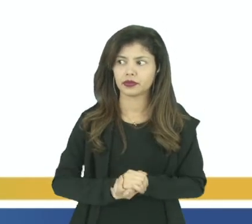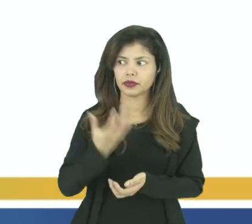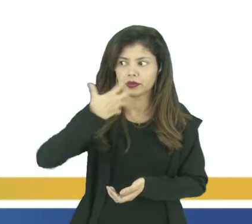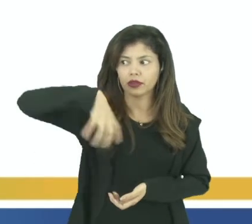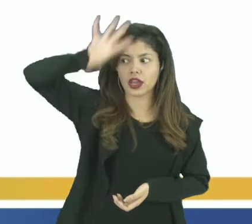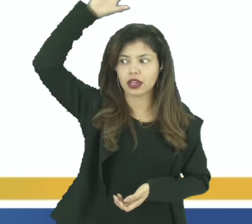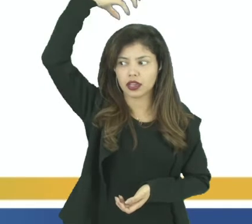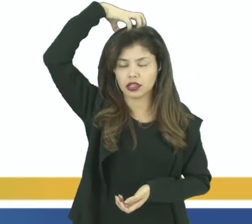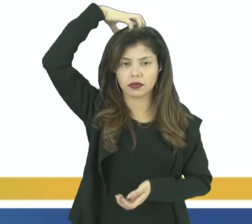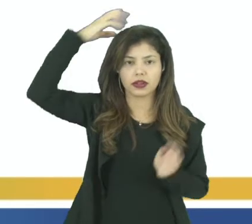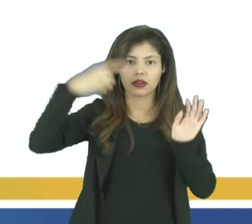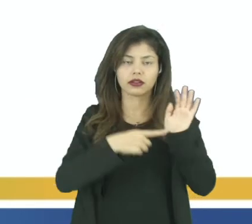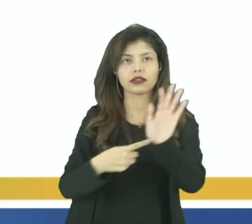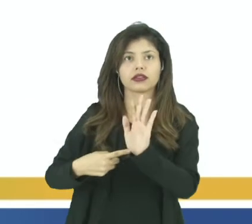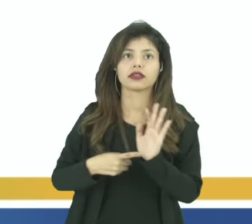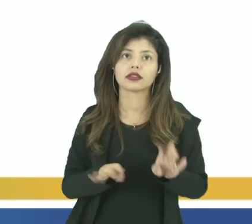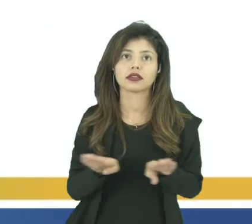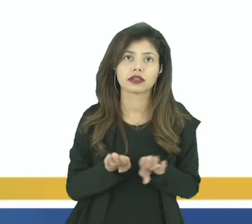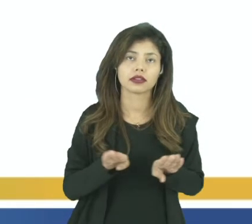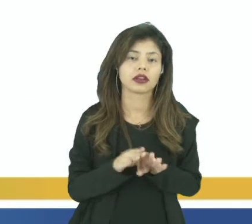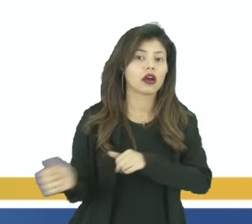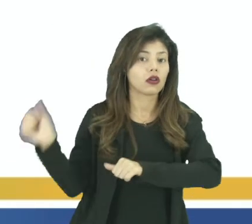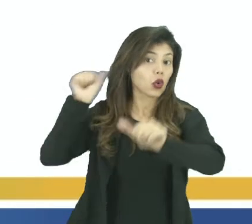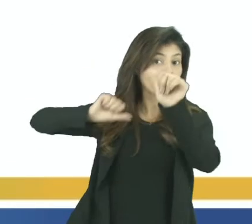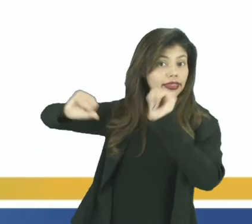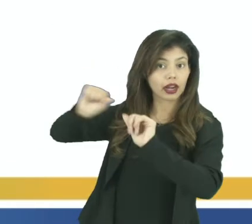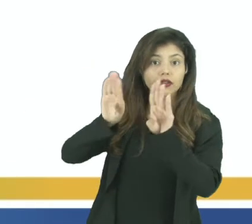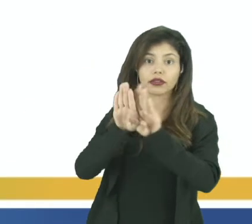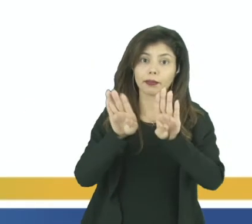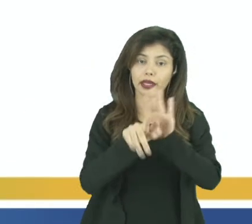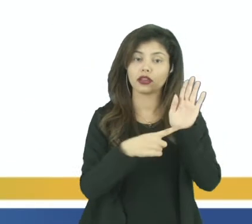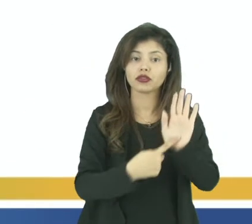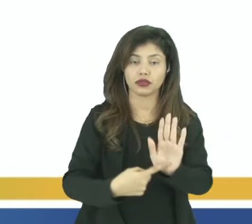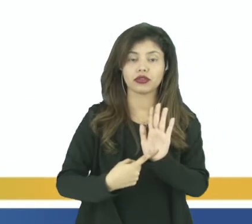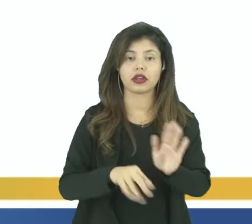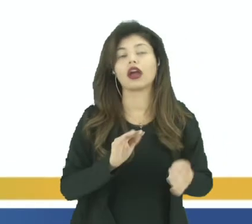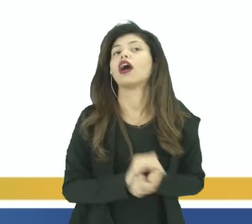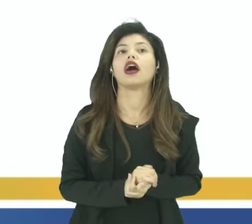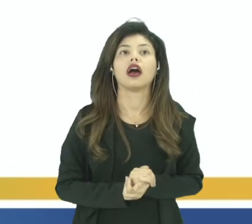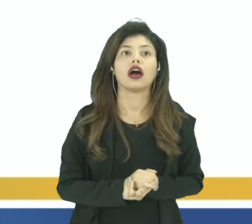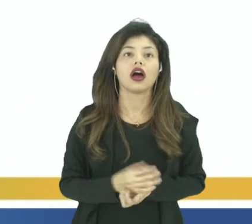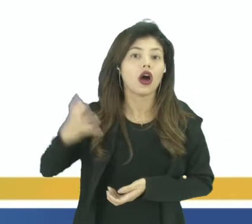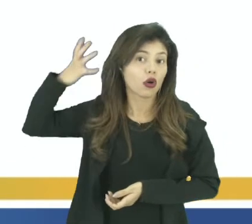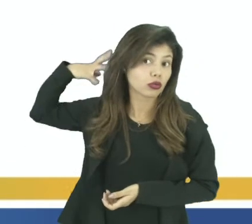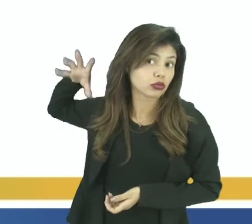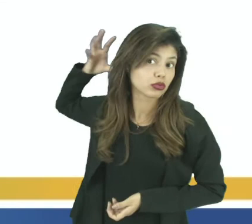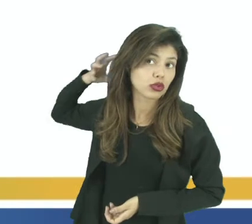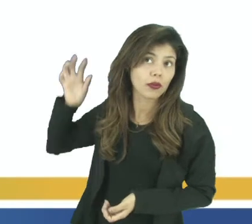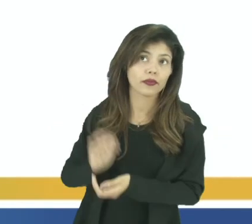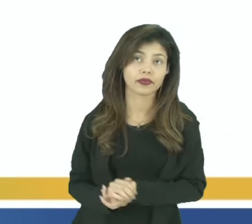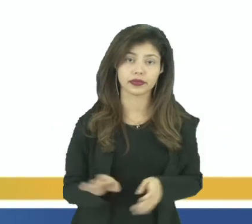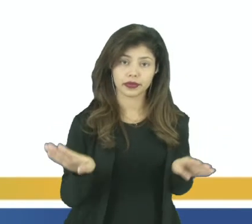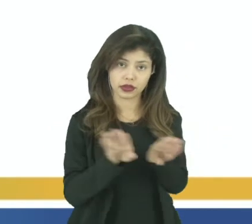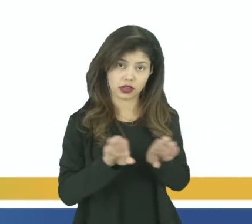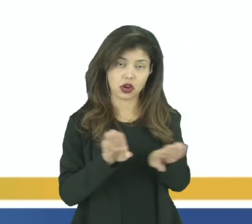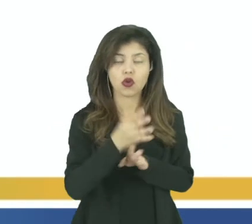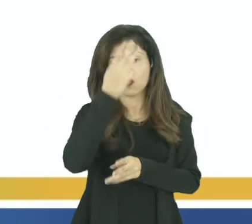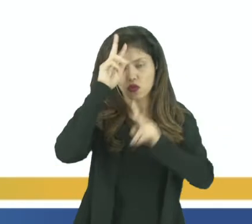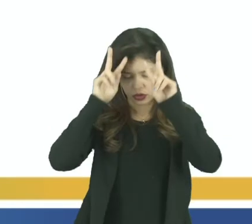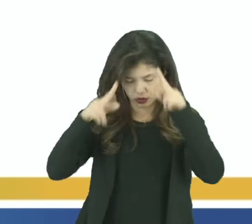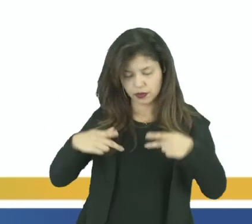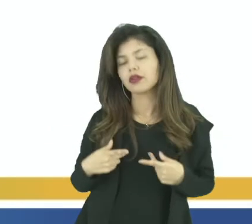ele é contrário ao pensamento de Hobbes e Locke. Rousseau vai defender que o homem,